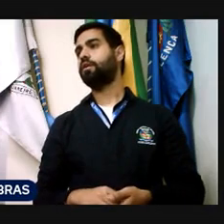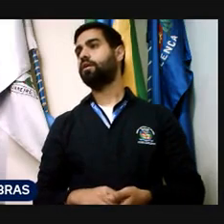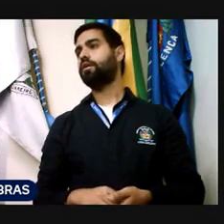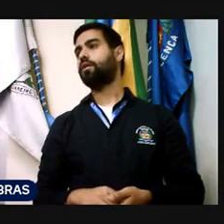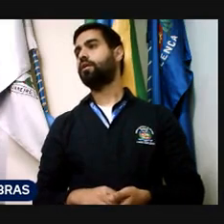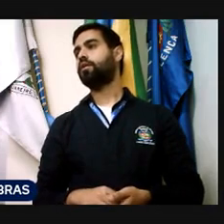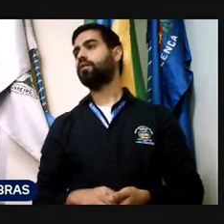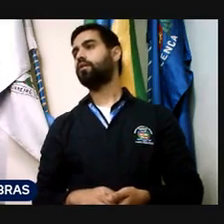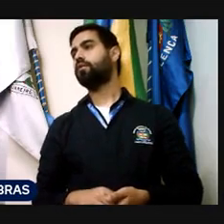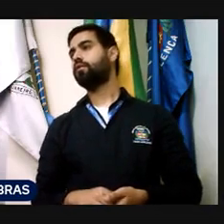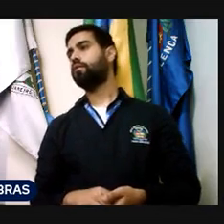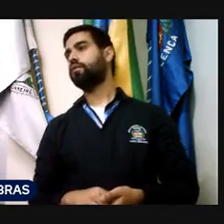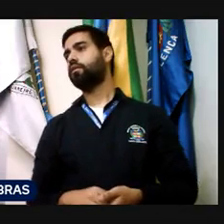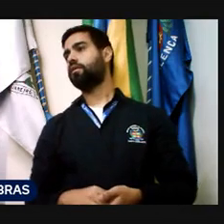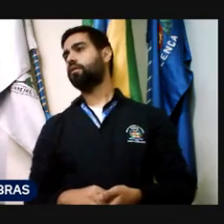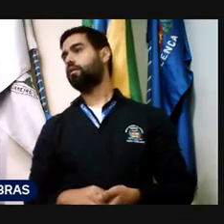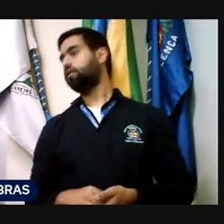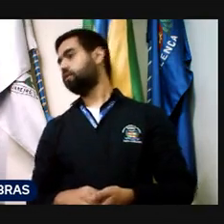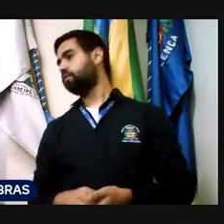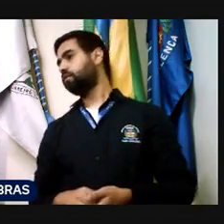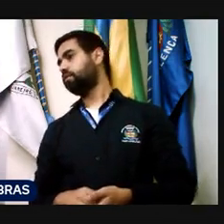Vai vir para o gabinete.